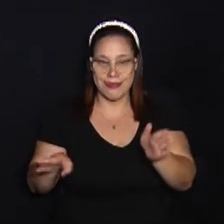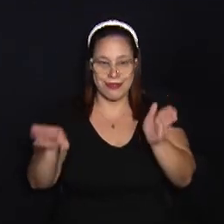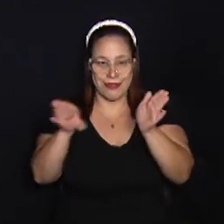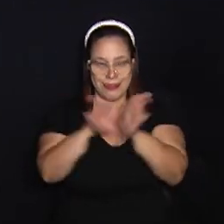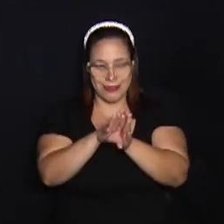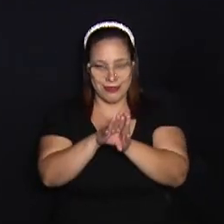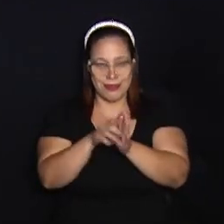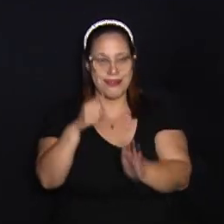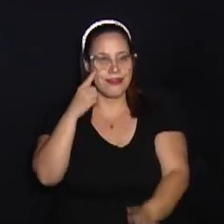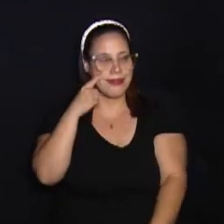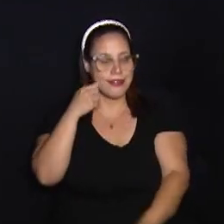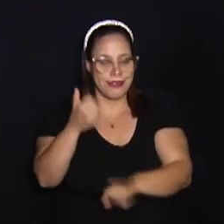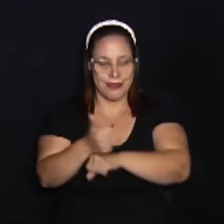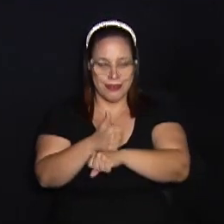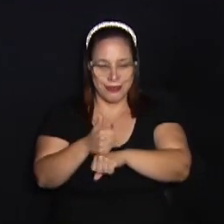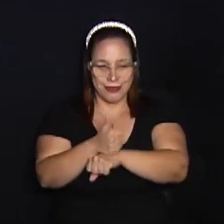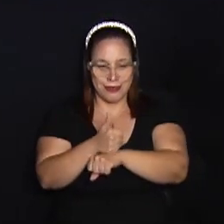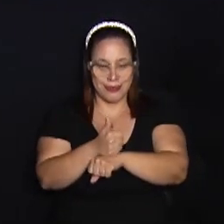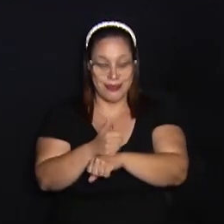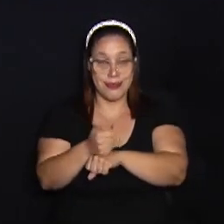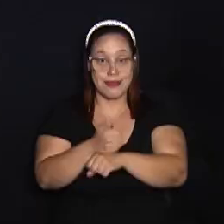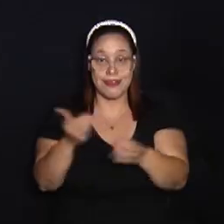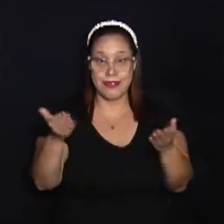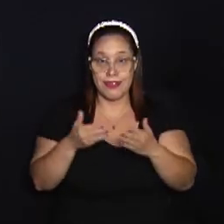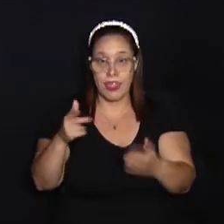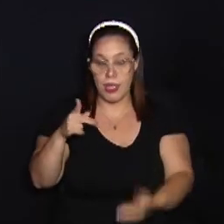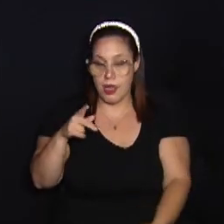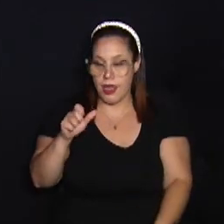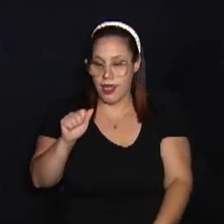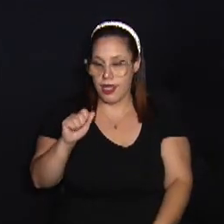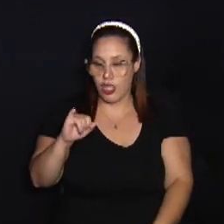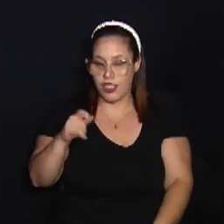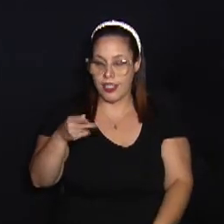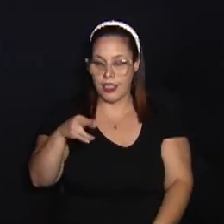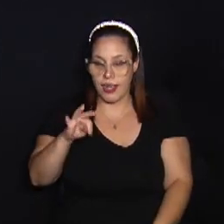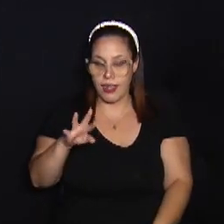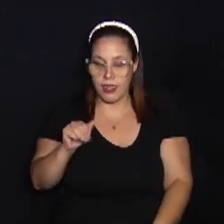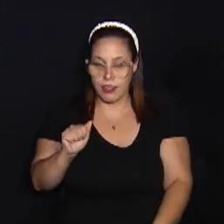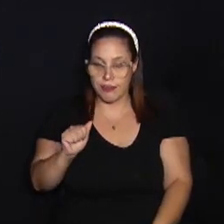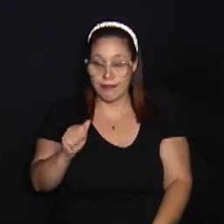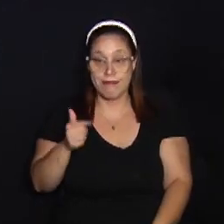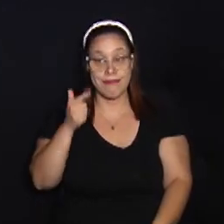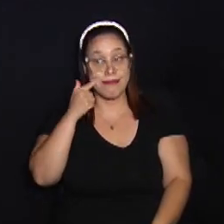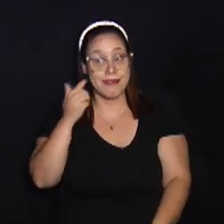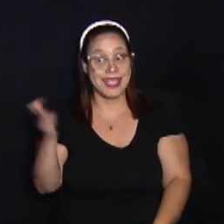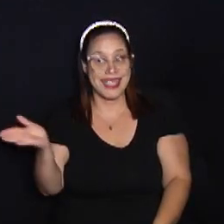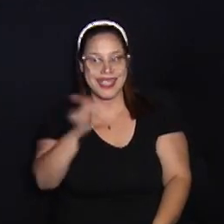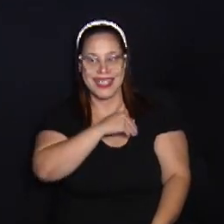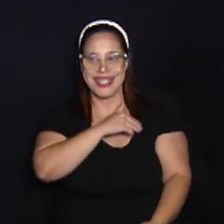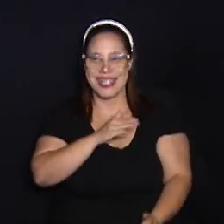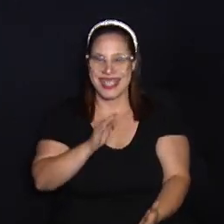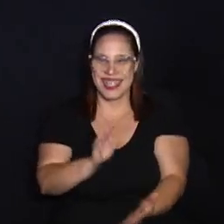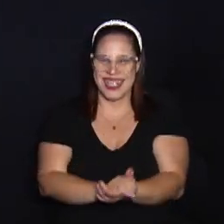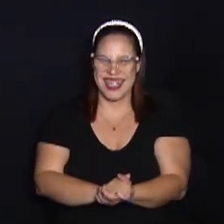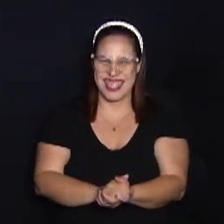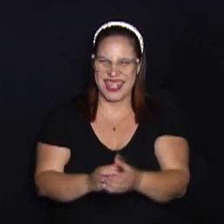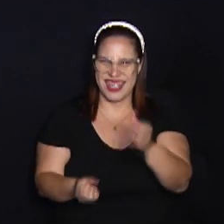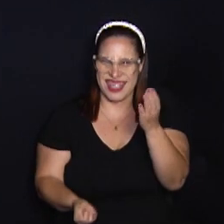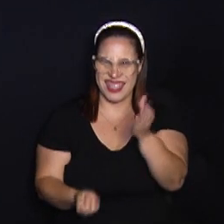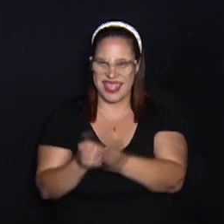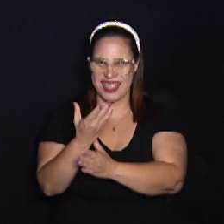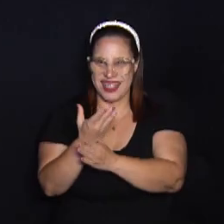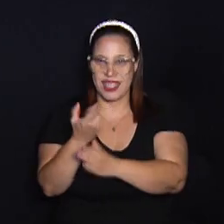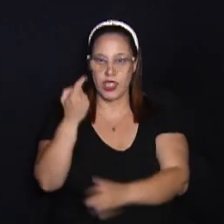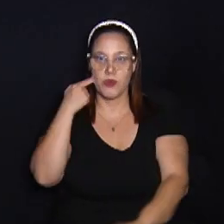estamos chegando com Se Liga na Profissão e a profissão de hoje é paisagista. Então, se liga! A origem